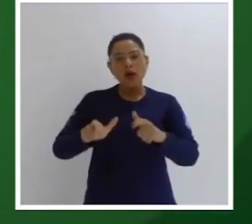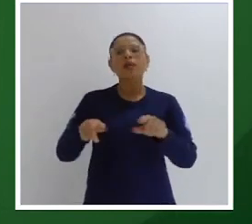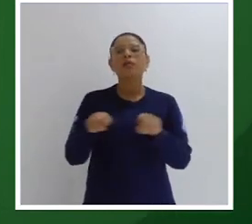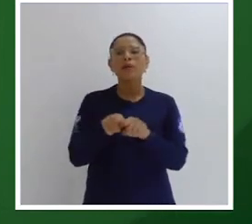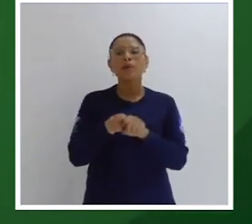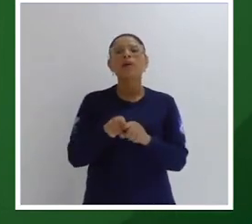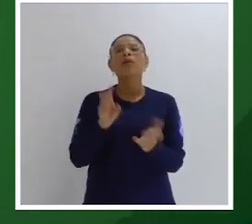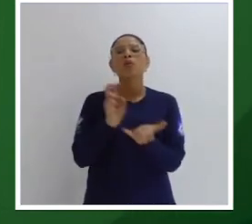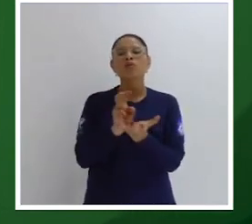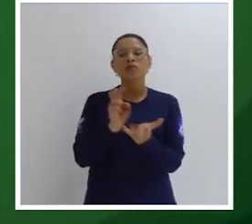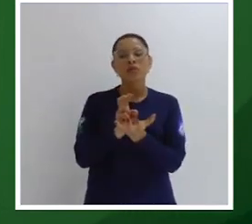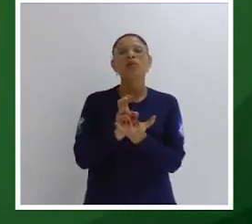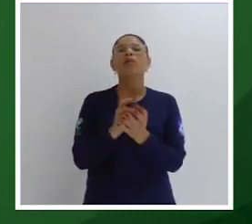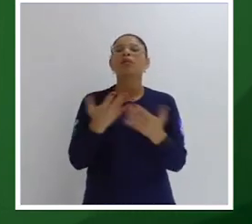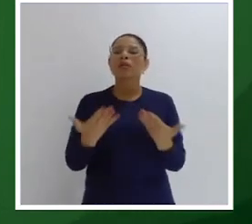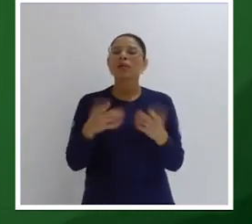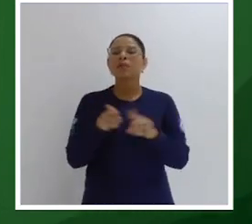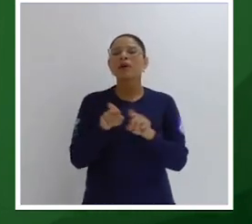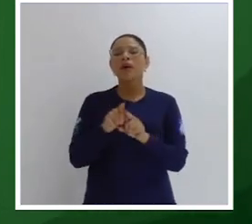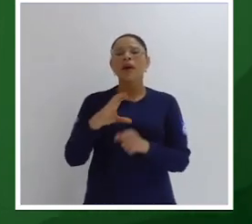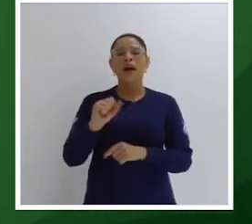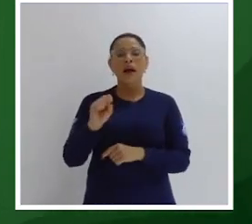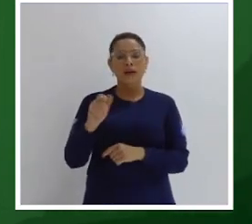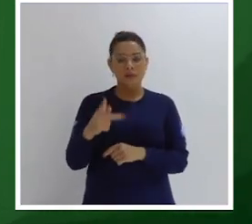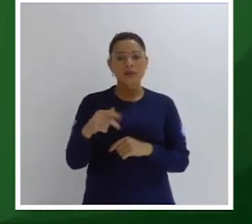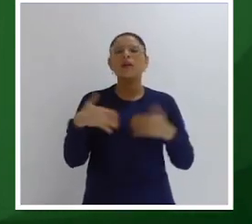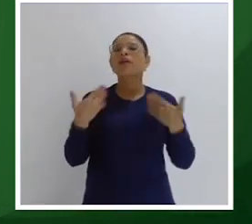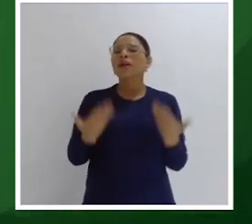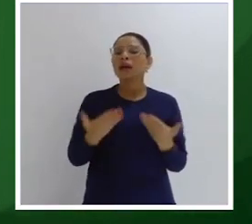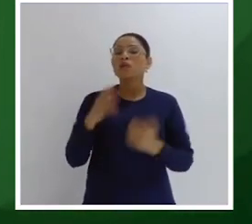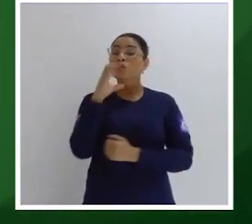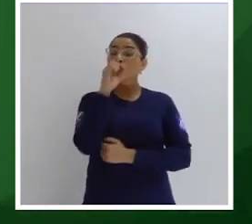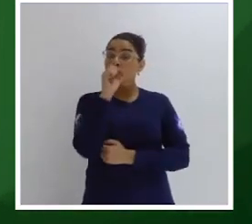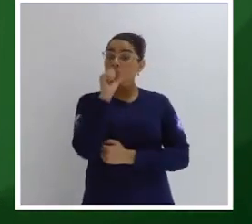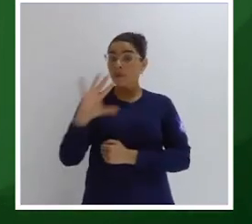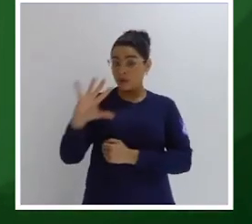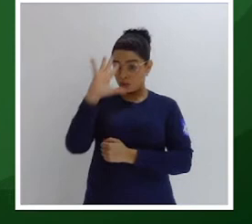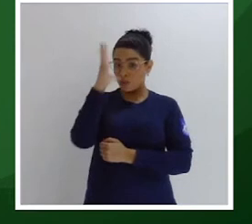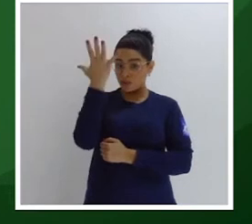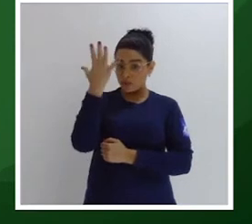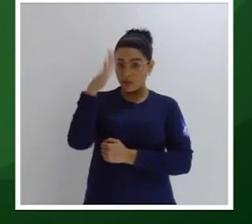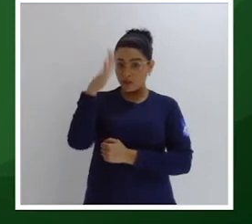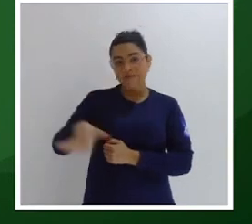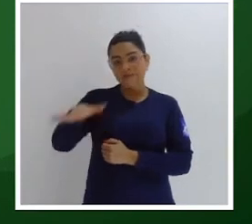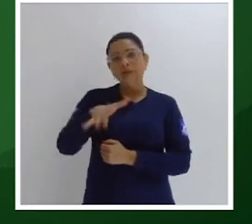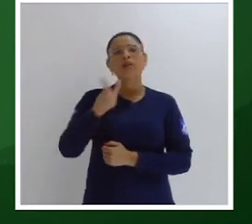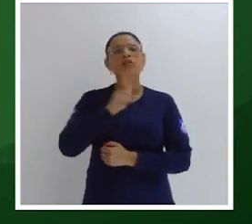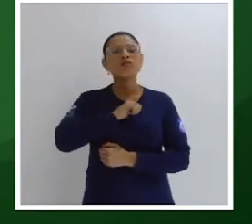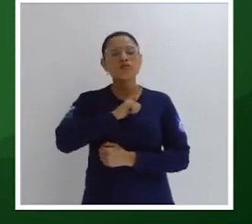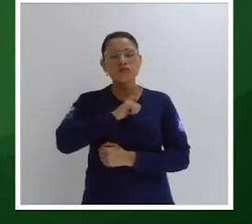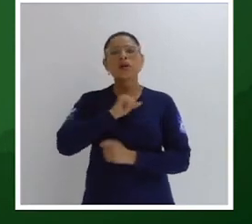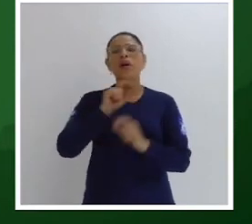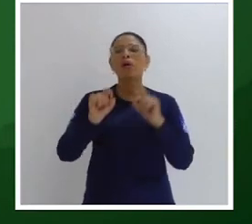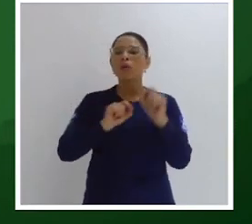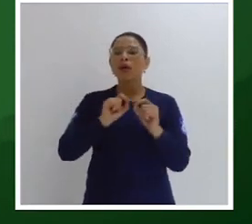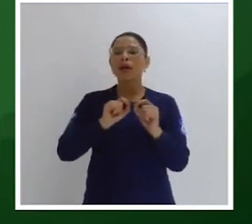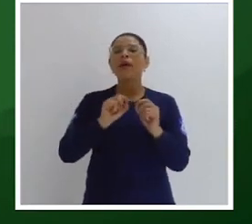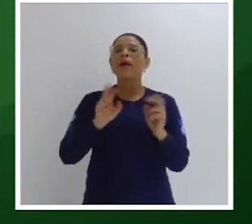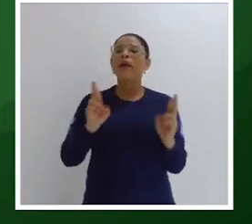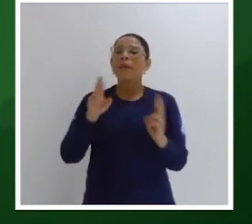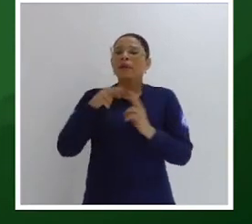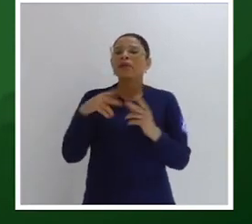com o Conselho Tutelar com Cras e no sábado que ocorrer eles tinham representantes dentro da escola